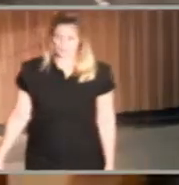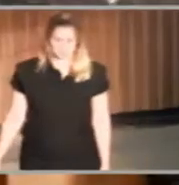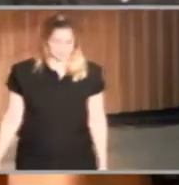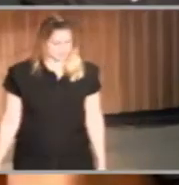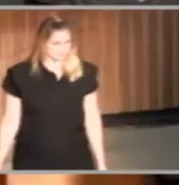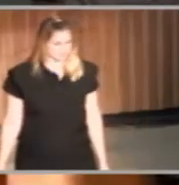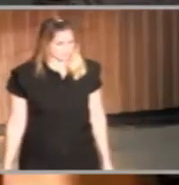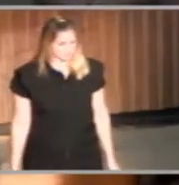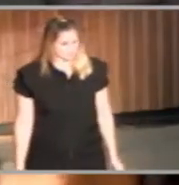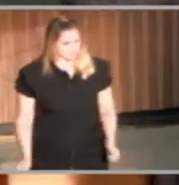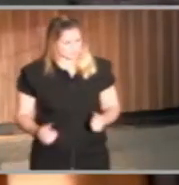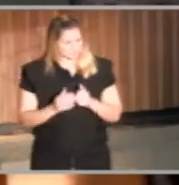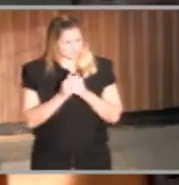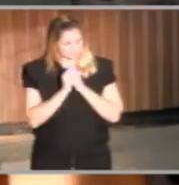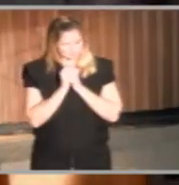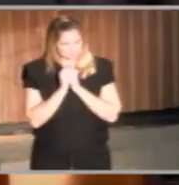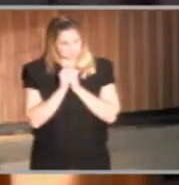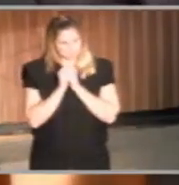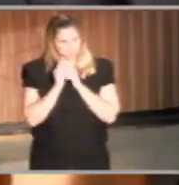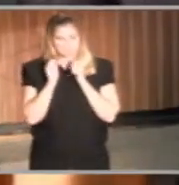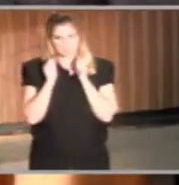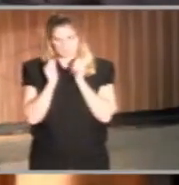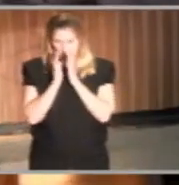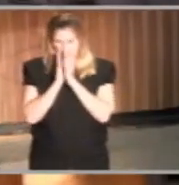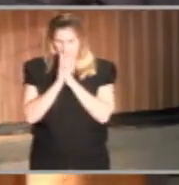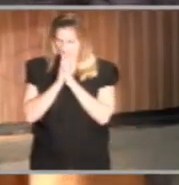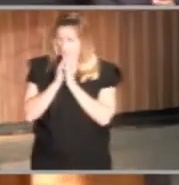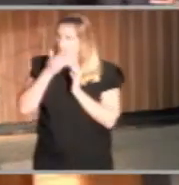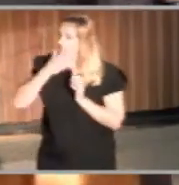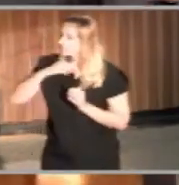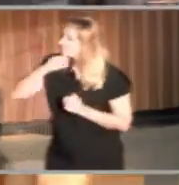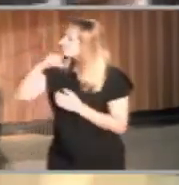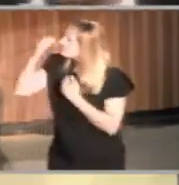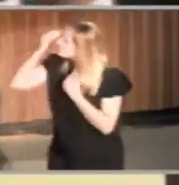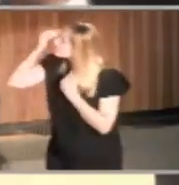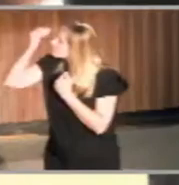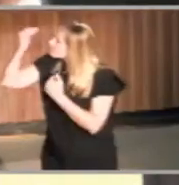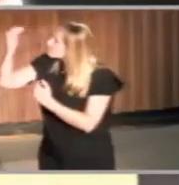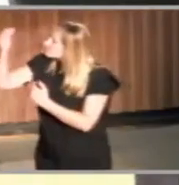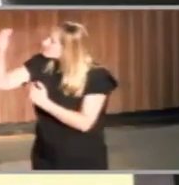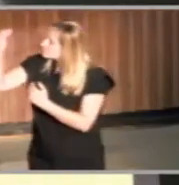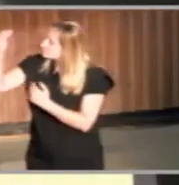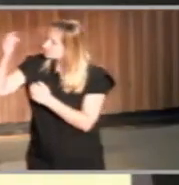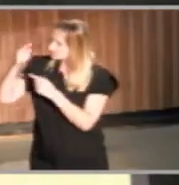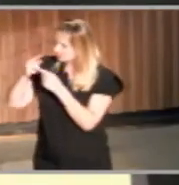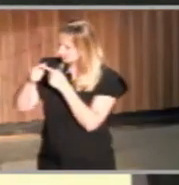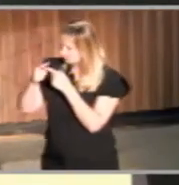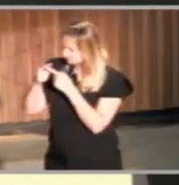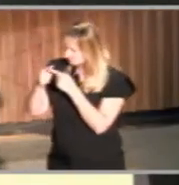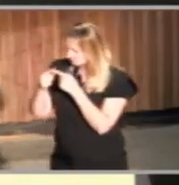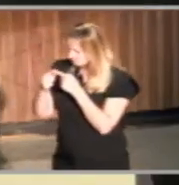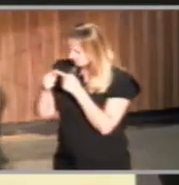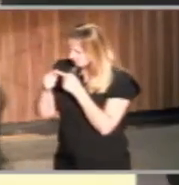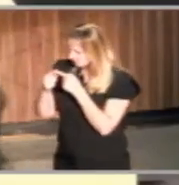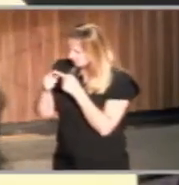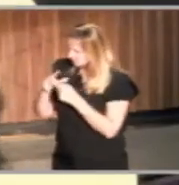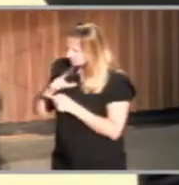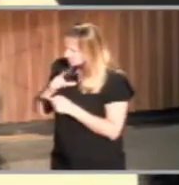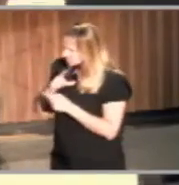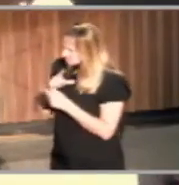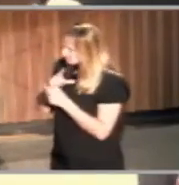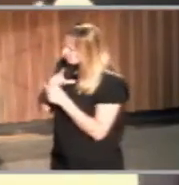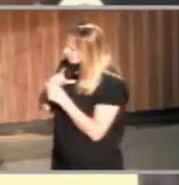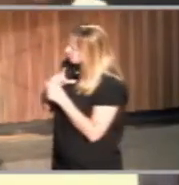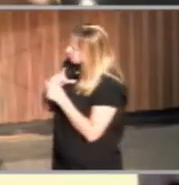Vamos orar? Você pode fechar os seus olhos? Pai querido, muito, muito obrigado, porque ter um